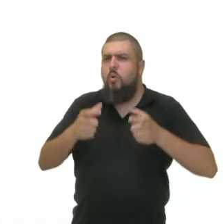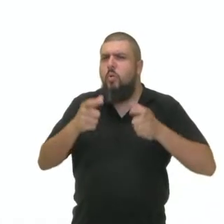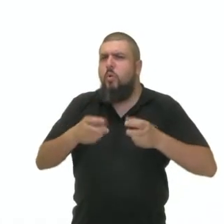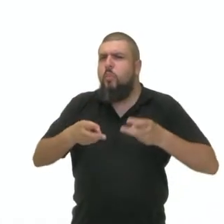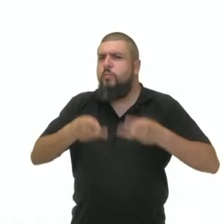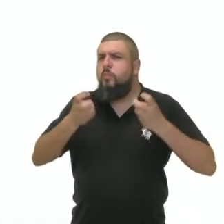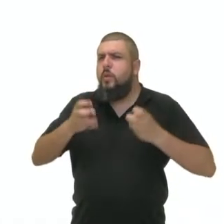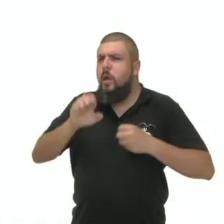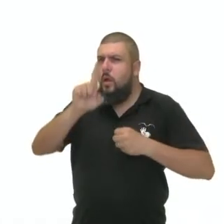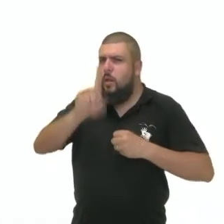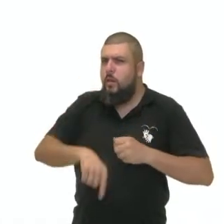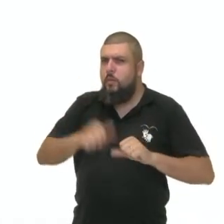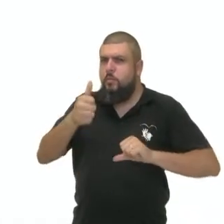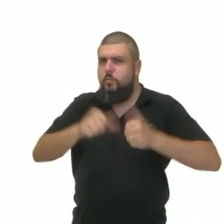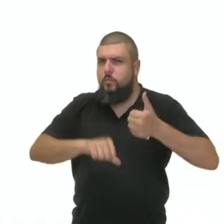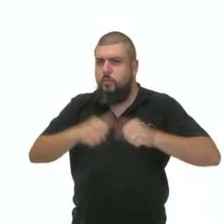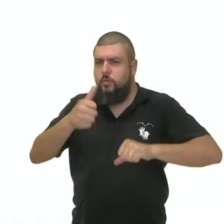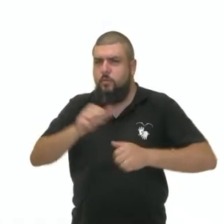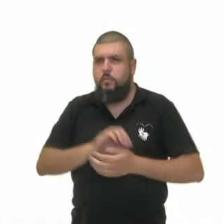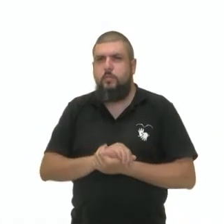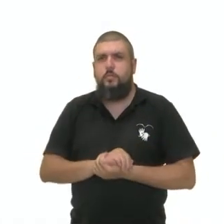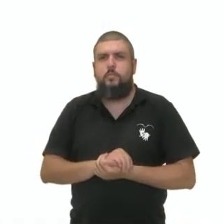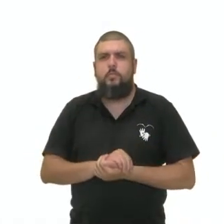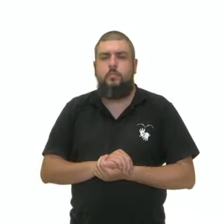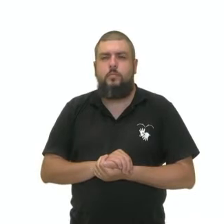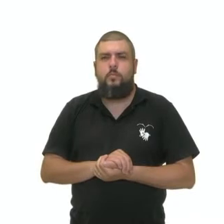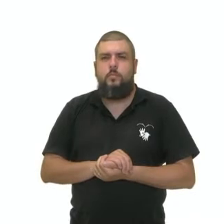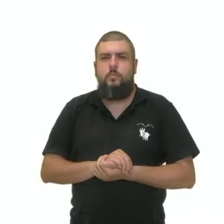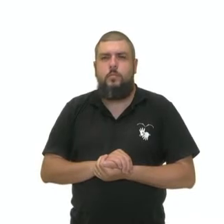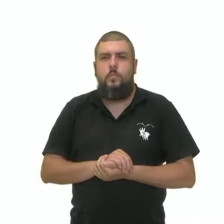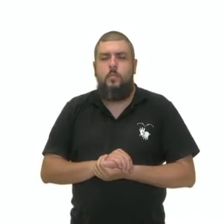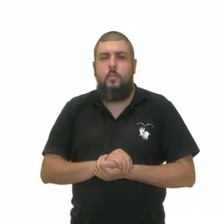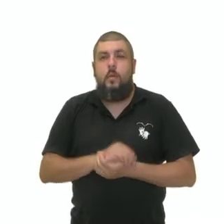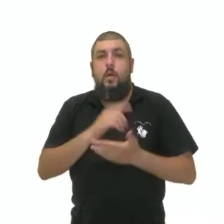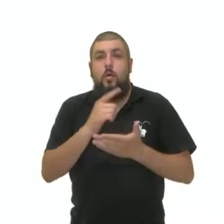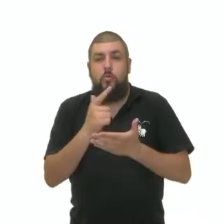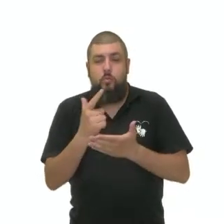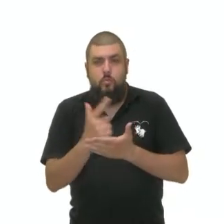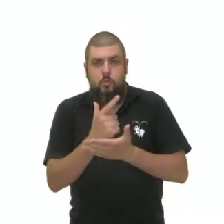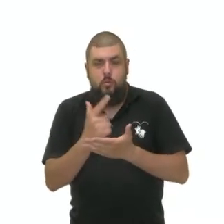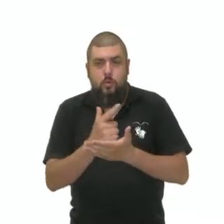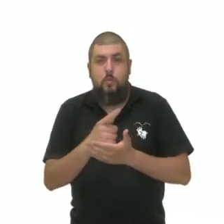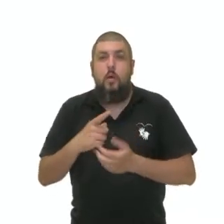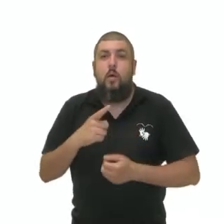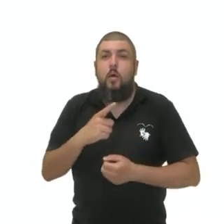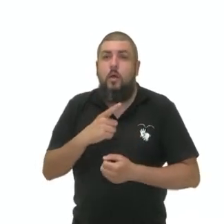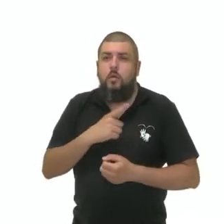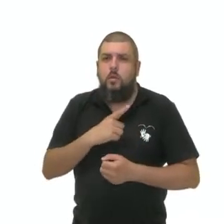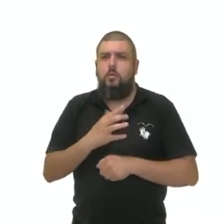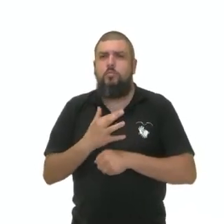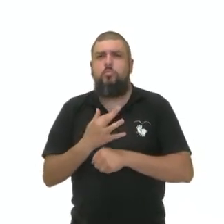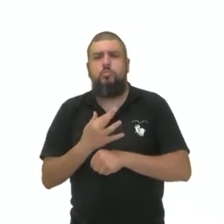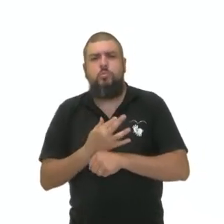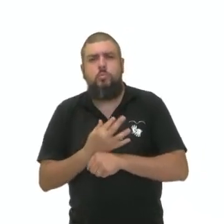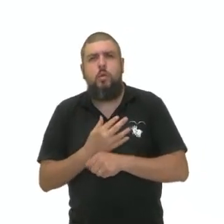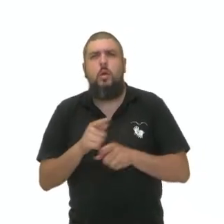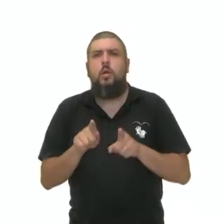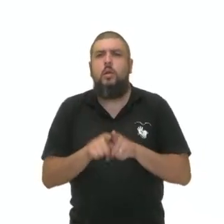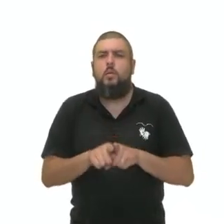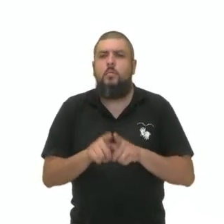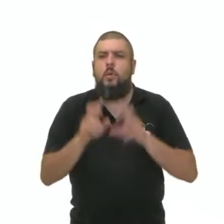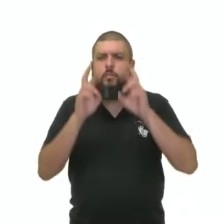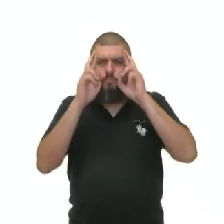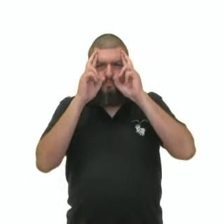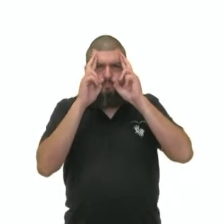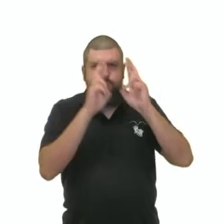A mensagem, bem como a obra, carrega em si muito de tolerância e esperança. Então,